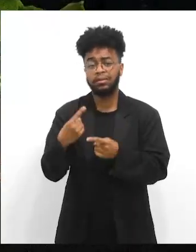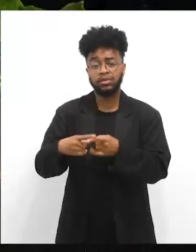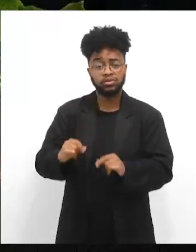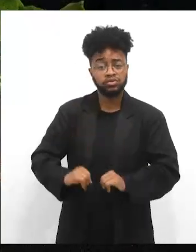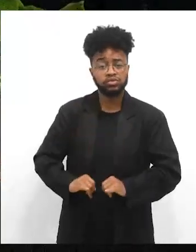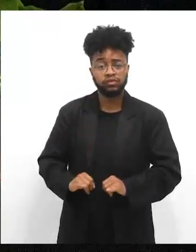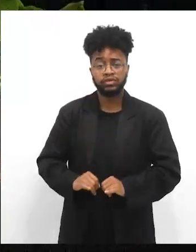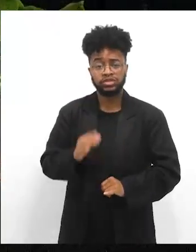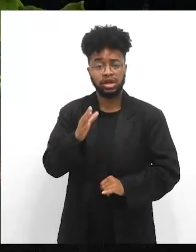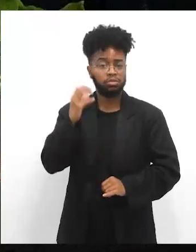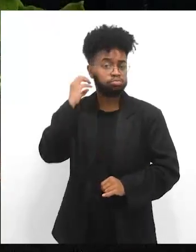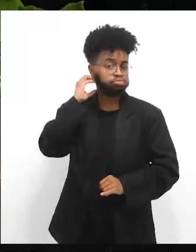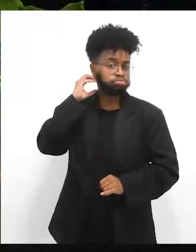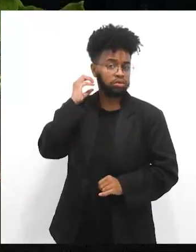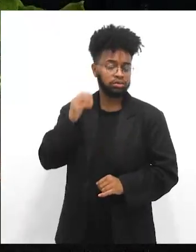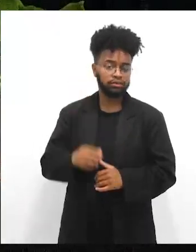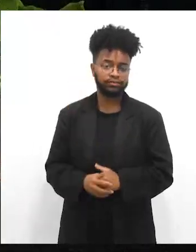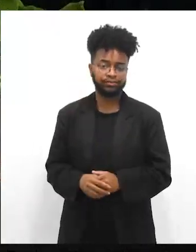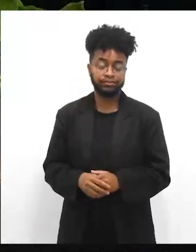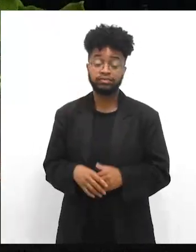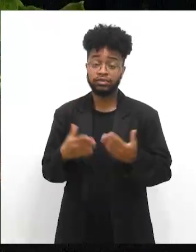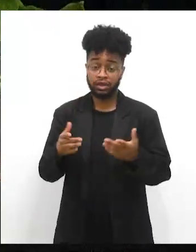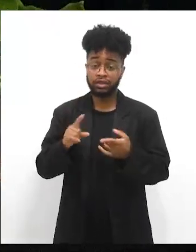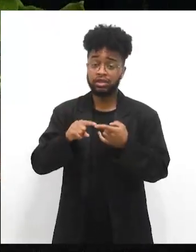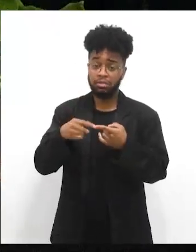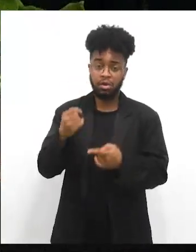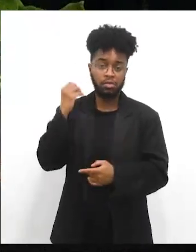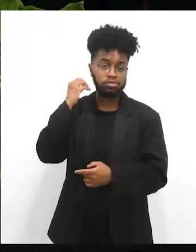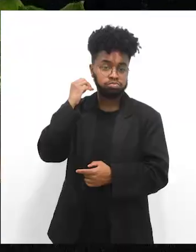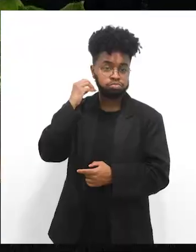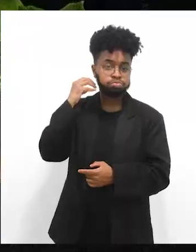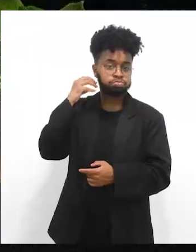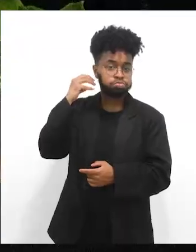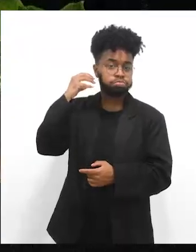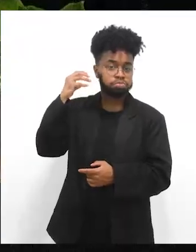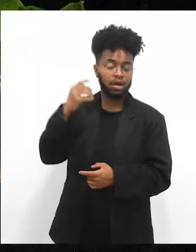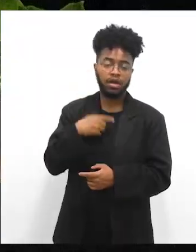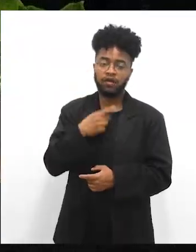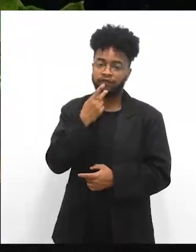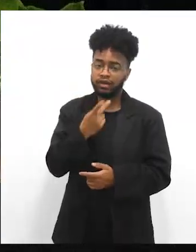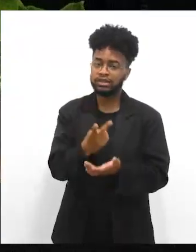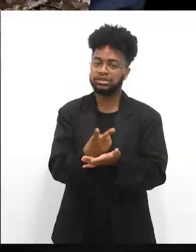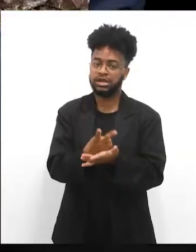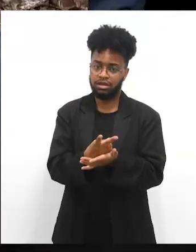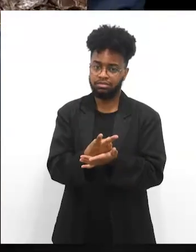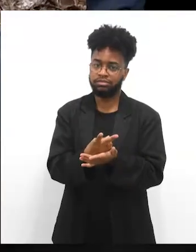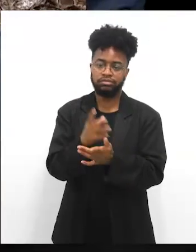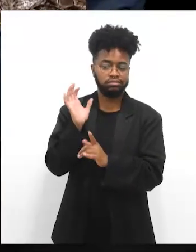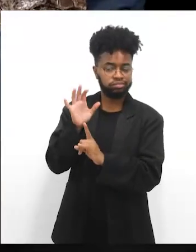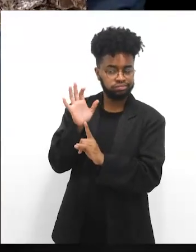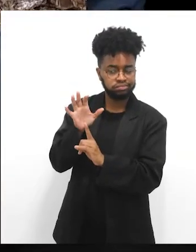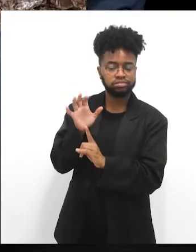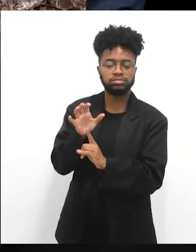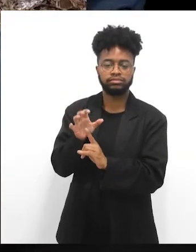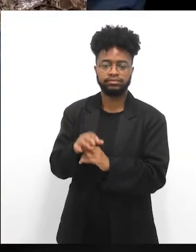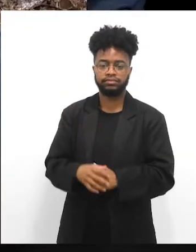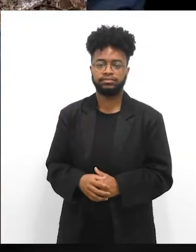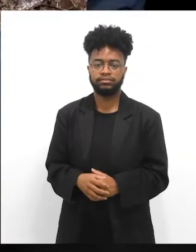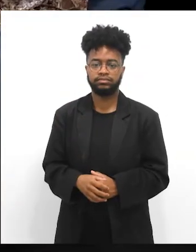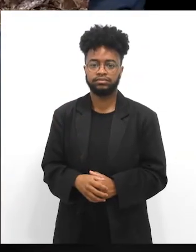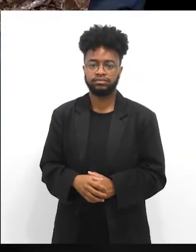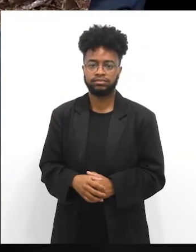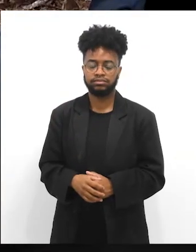um sofrimento, porque já era grande. E aquilo foi crescendo, e eu ia falando, sempre.